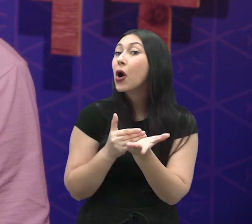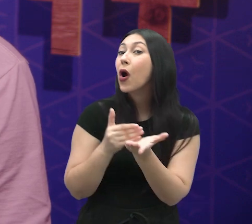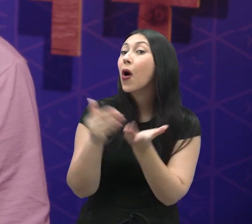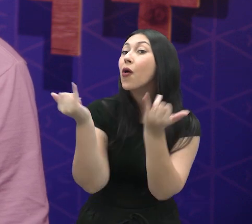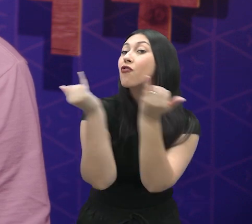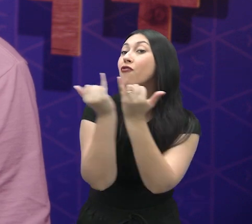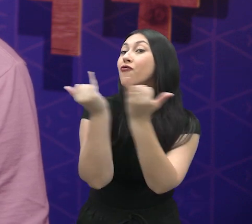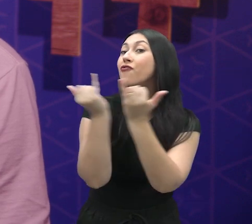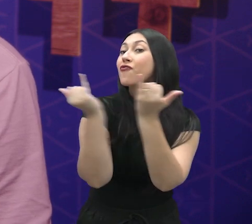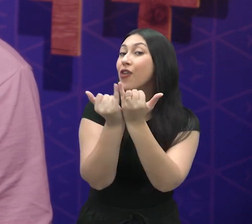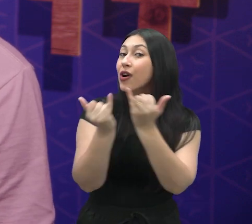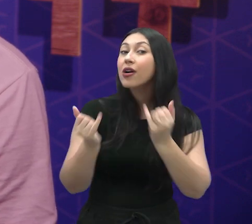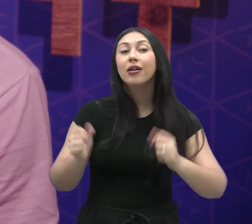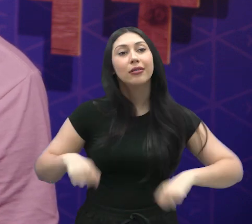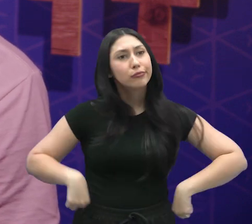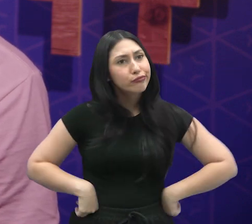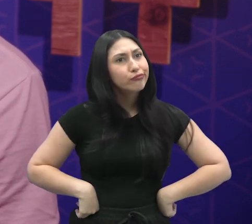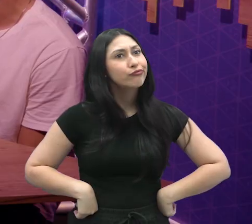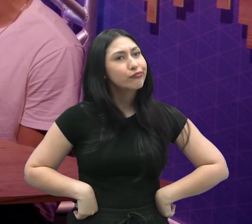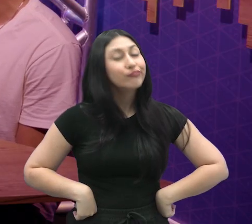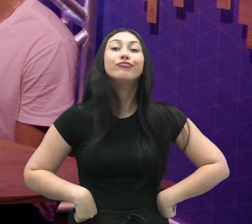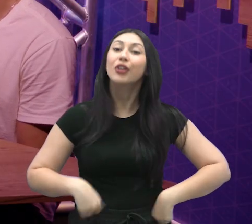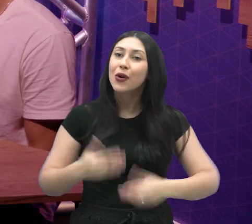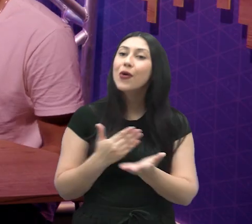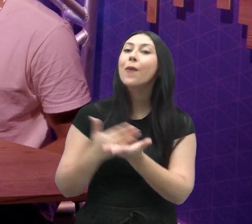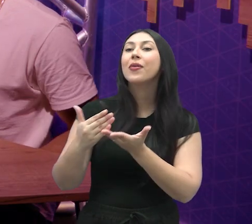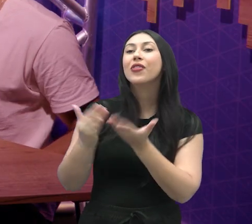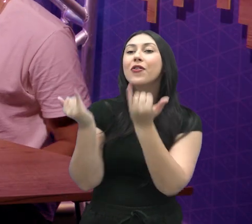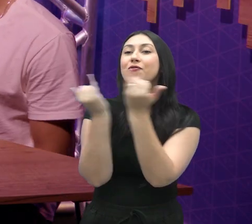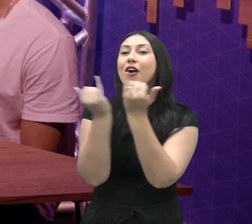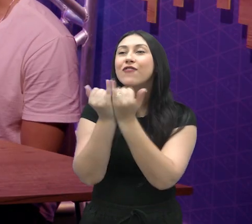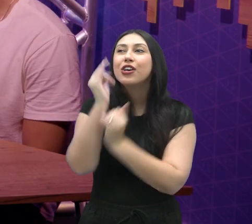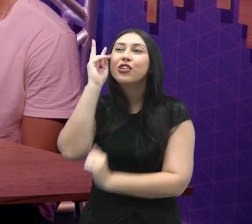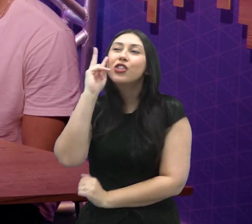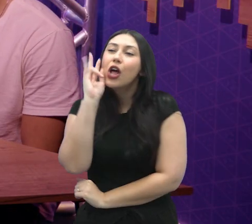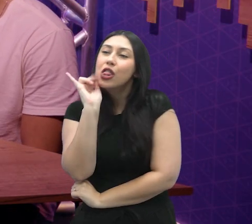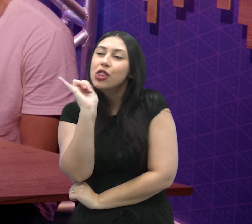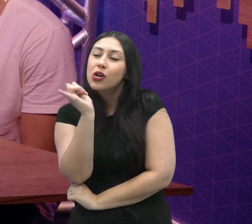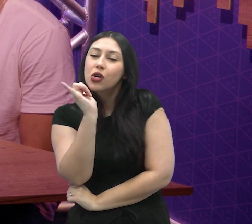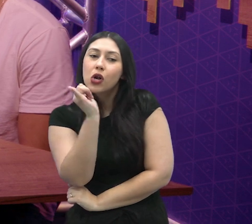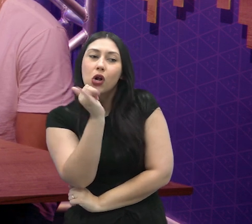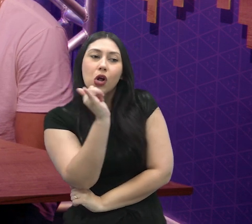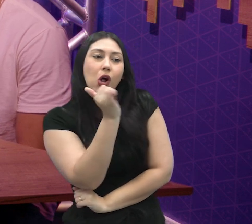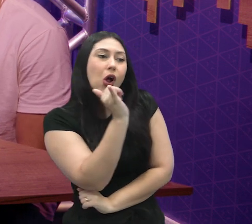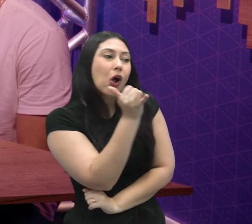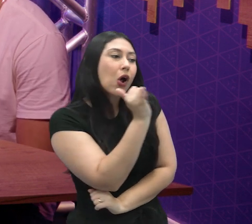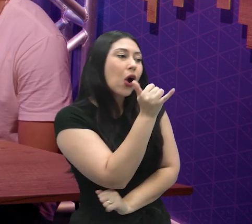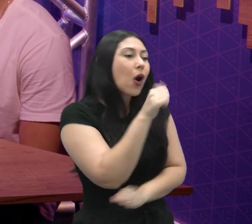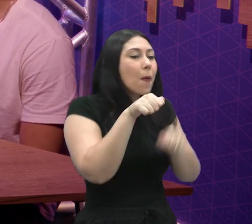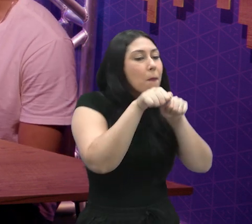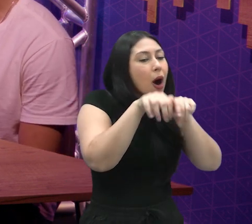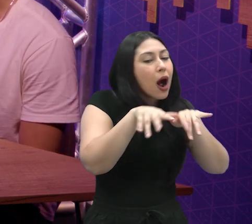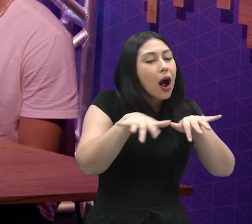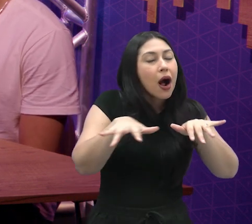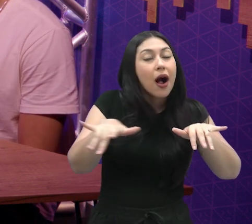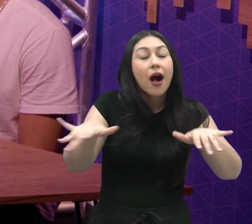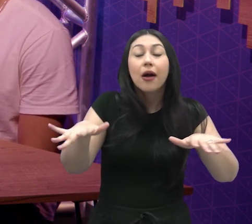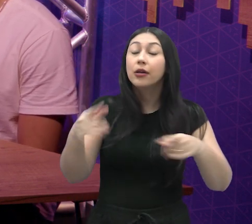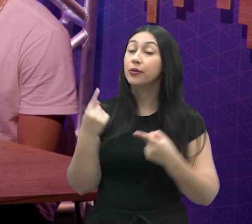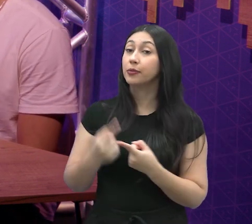que a gente começou a fofocar. Tá vendo? A gente começou a contar historinha um pro